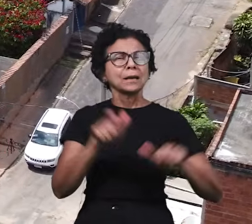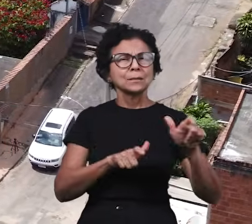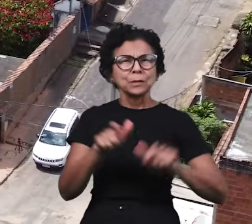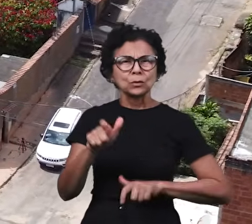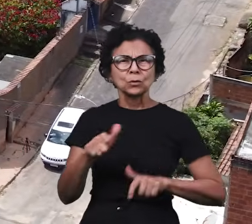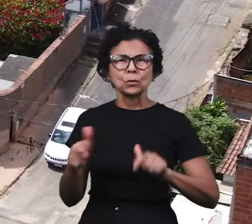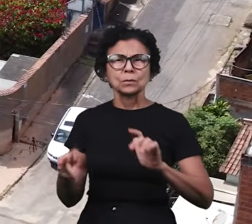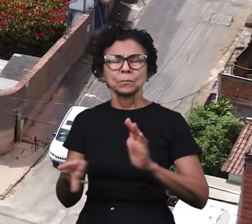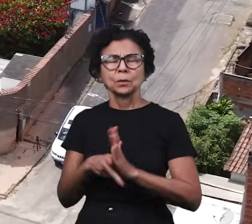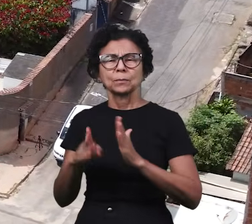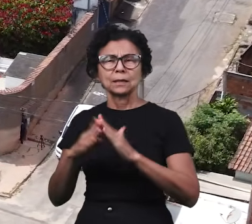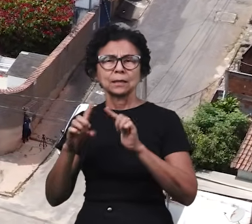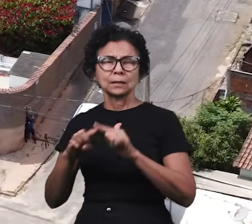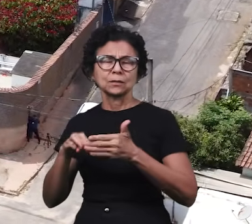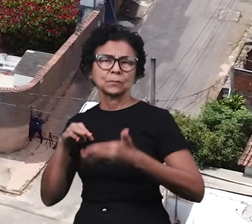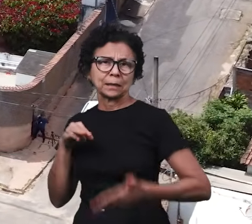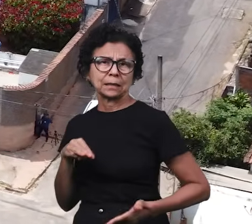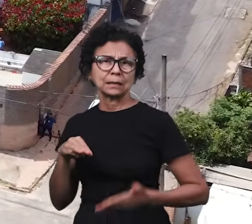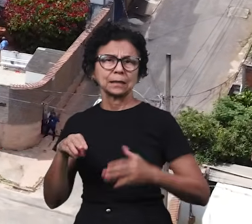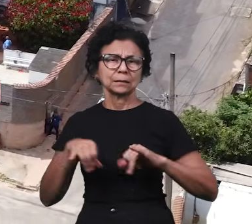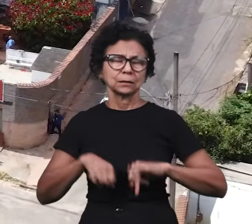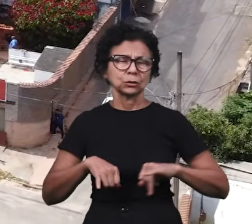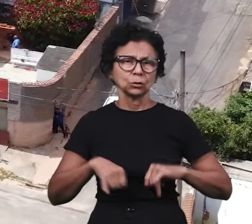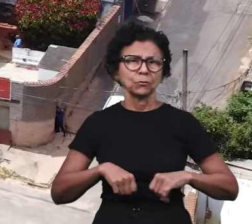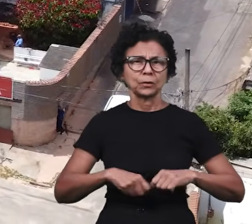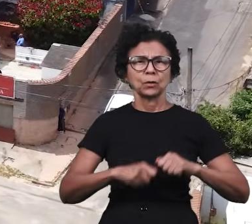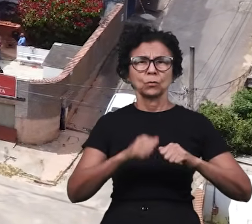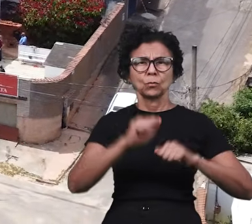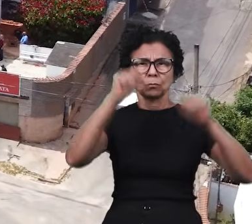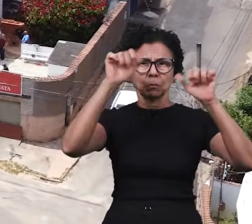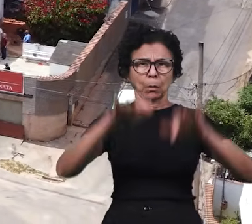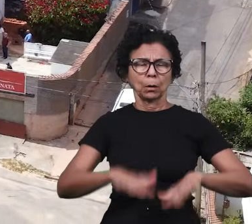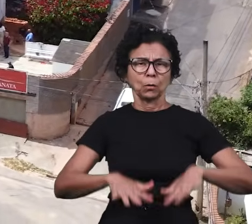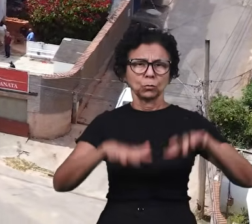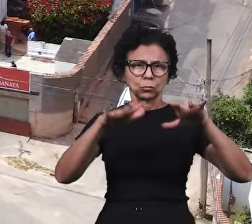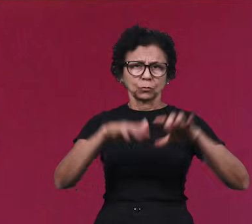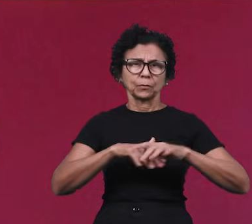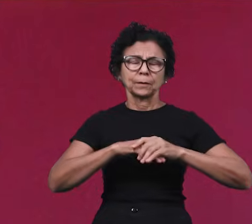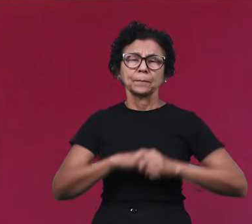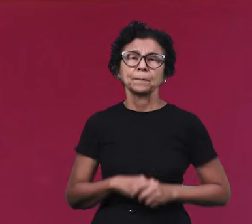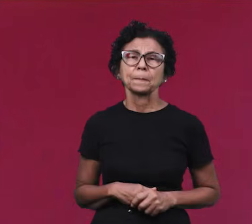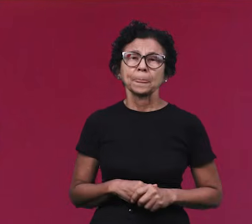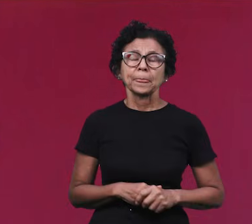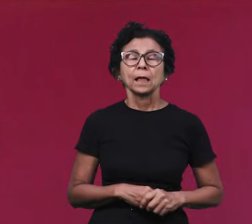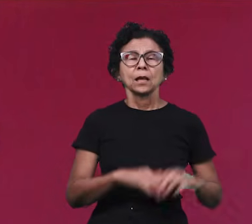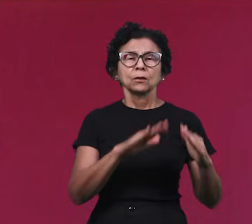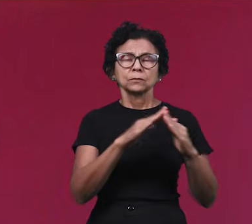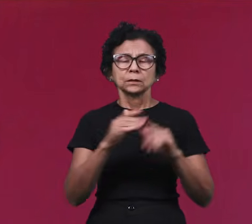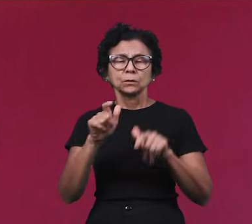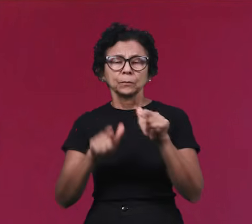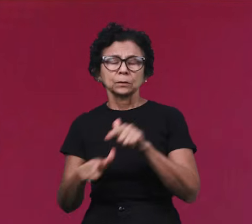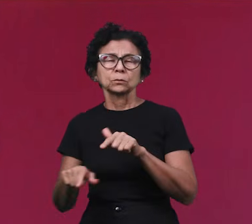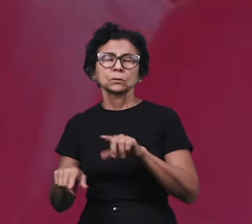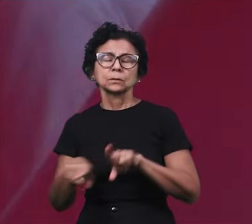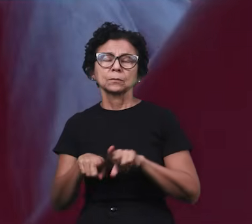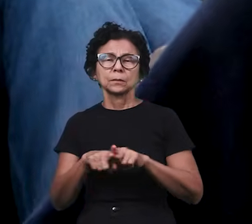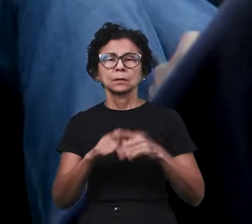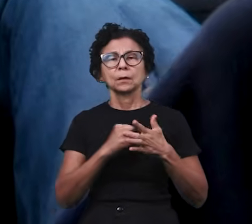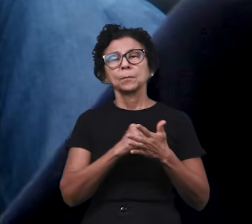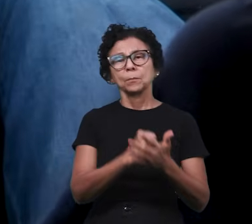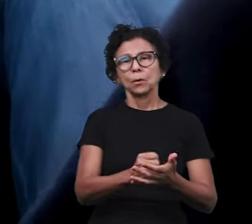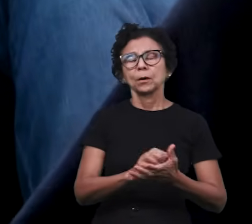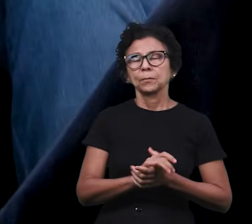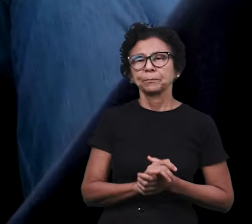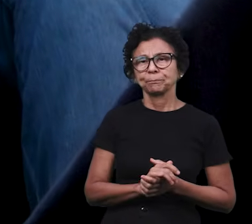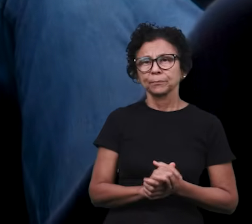pela enchente e a ação social que se estendeu a amigos, familiares e vizinhos. Nossa equipe percorreu as áreas